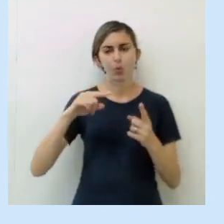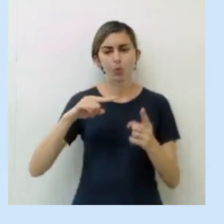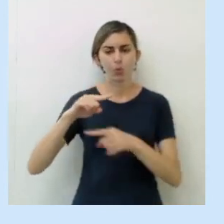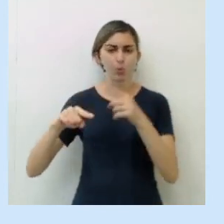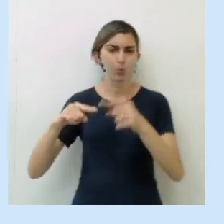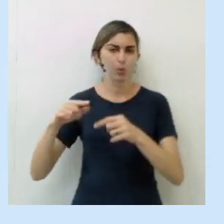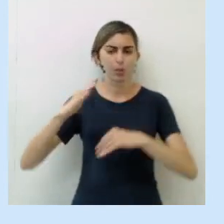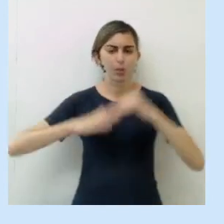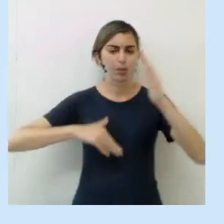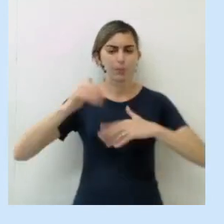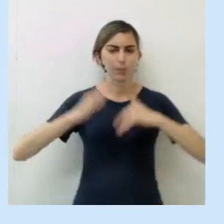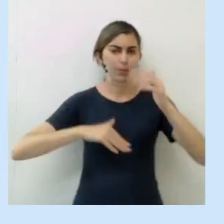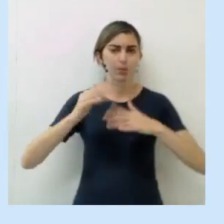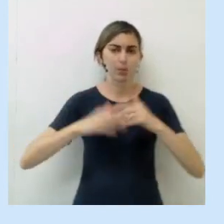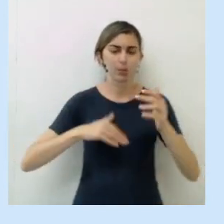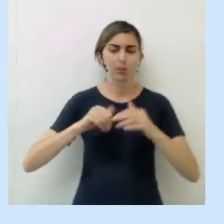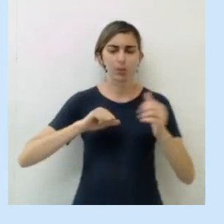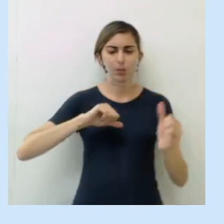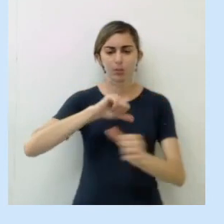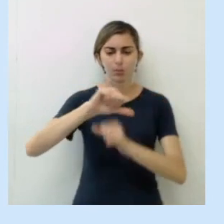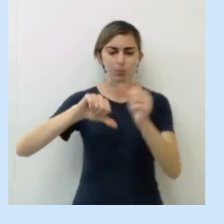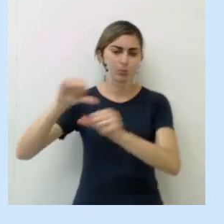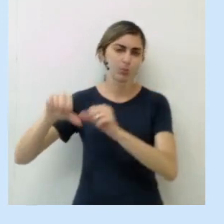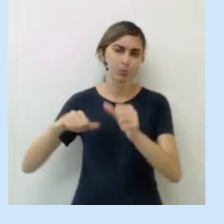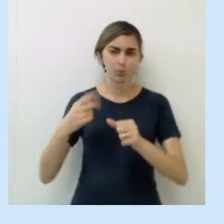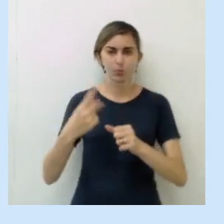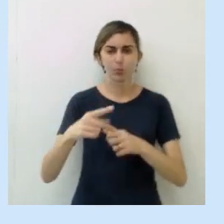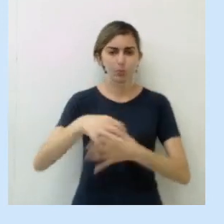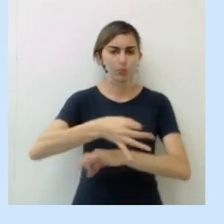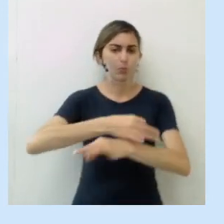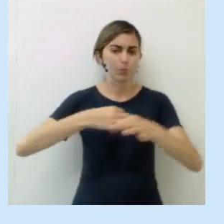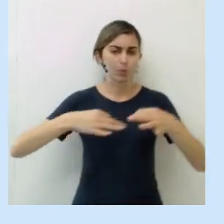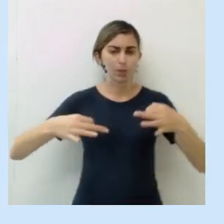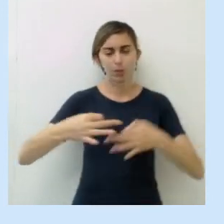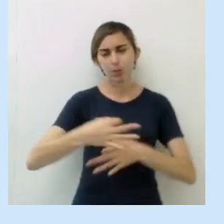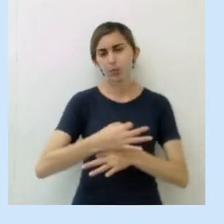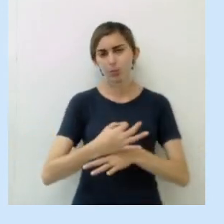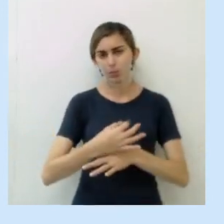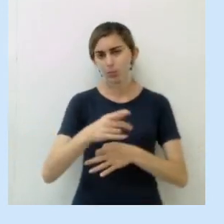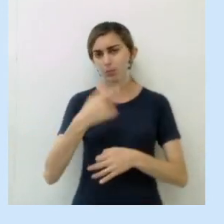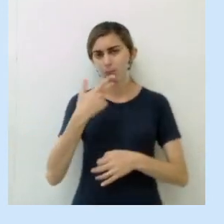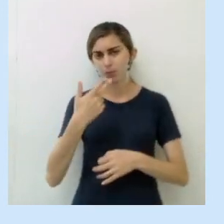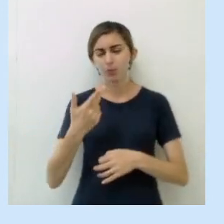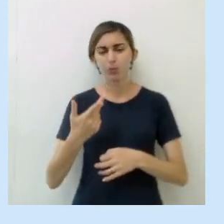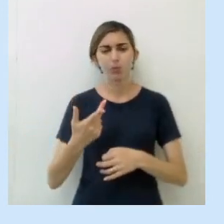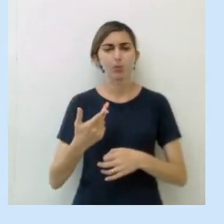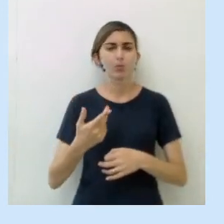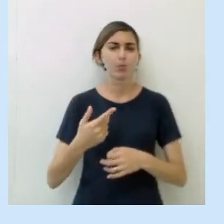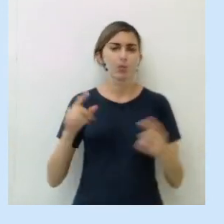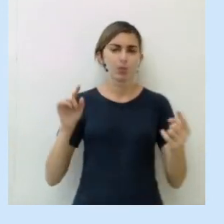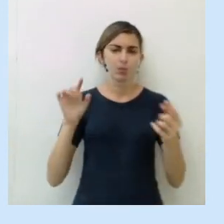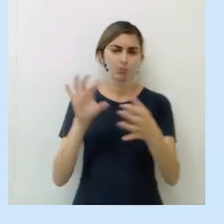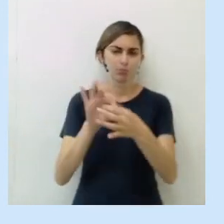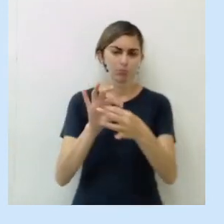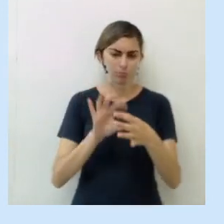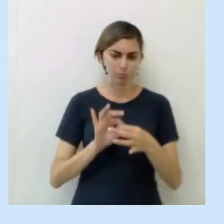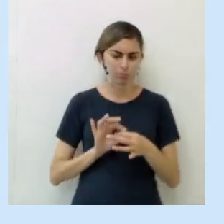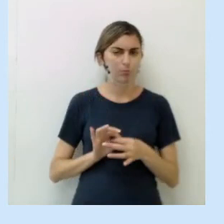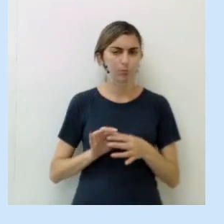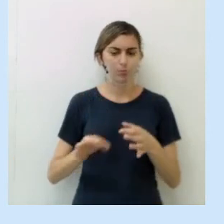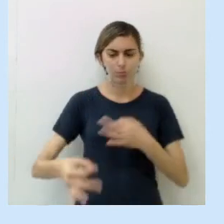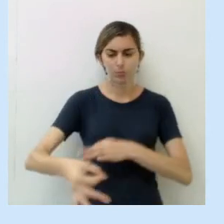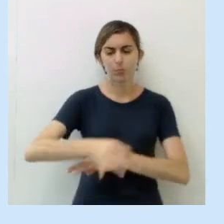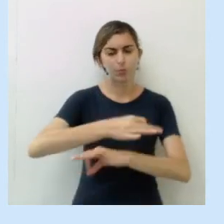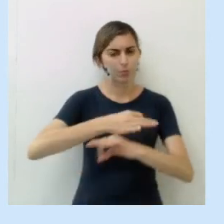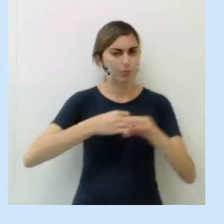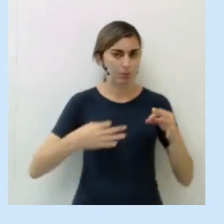rotabilidade, à capacidade de rotação dessa molécula. Quando a gente está falando sobre ligações em